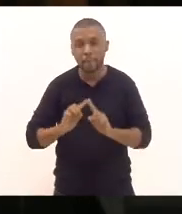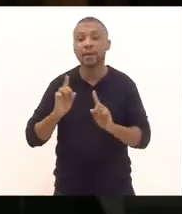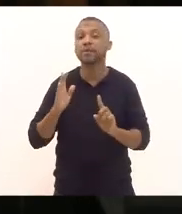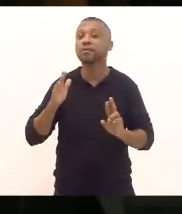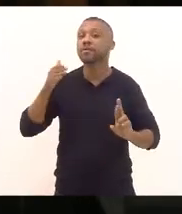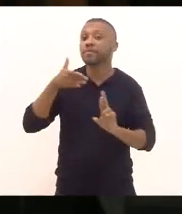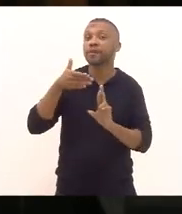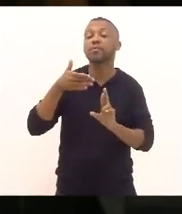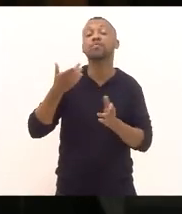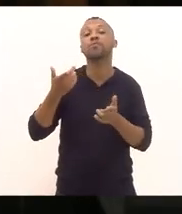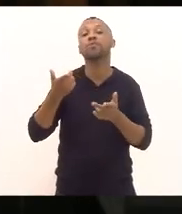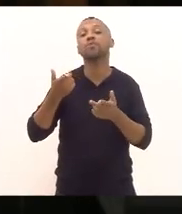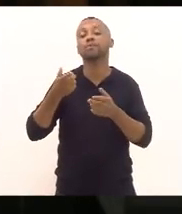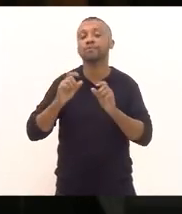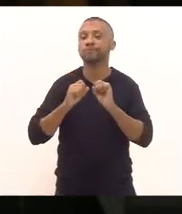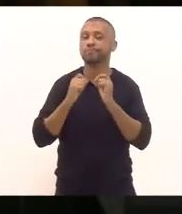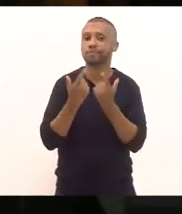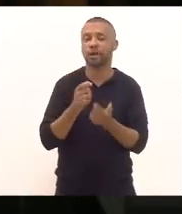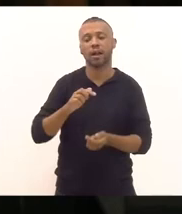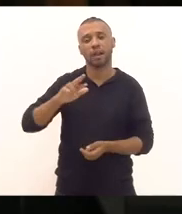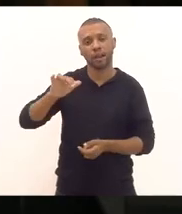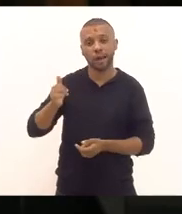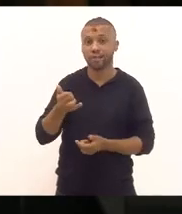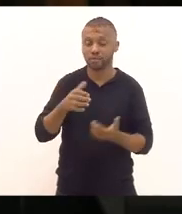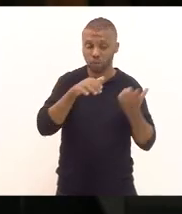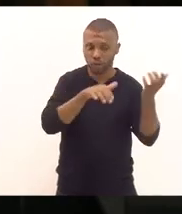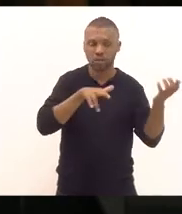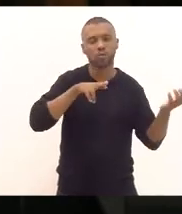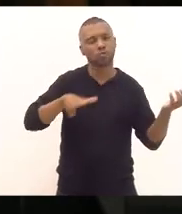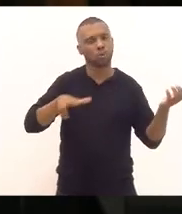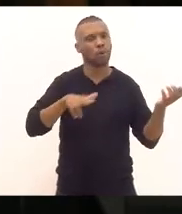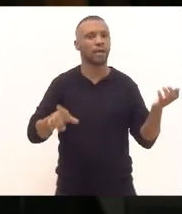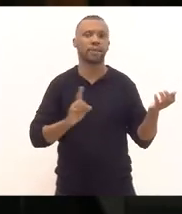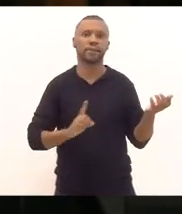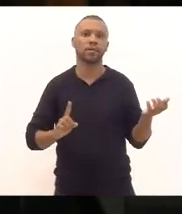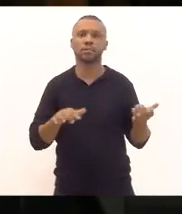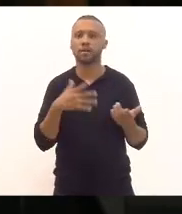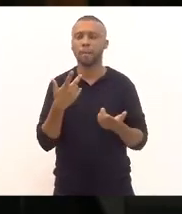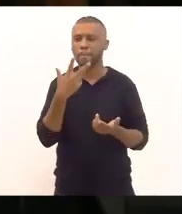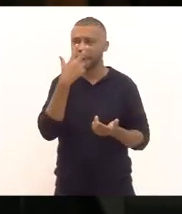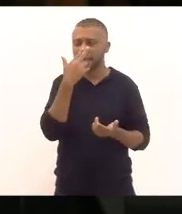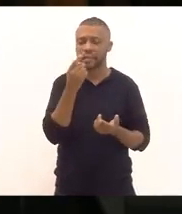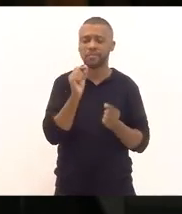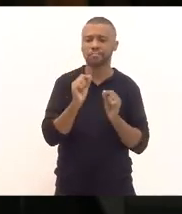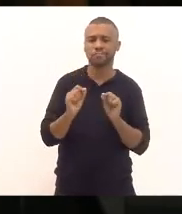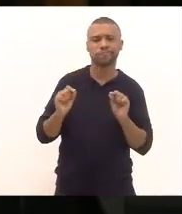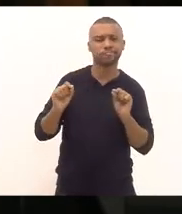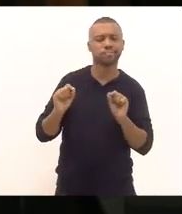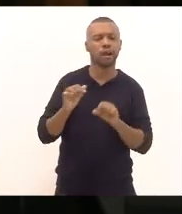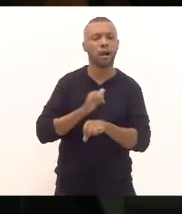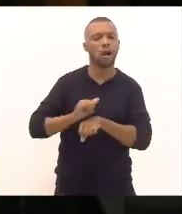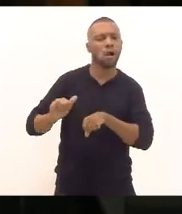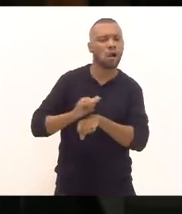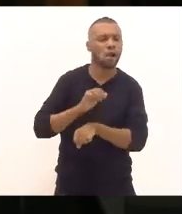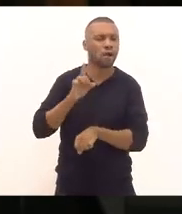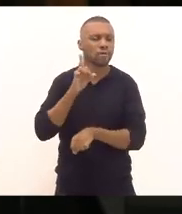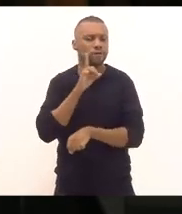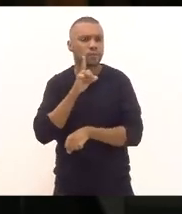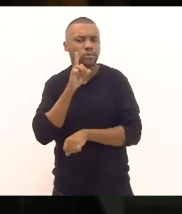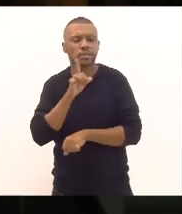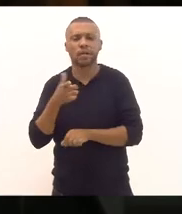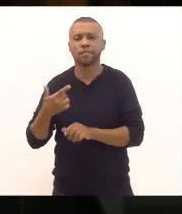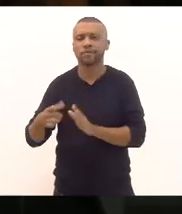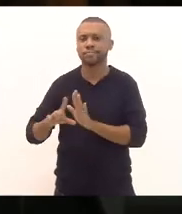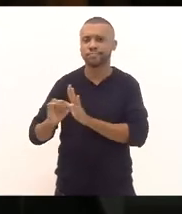dos parlamentos e não do Congresso Nacional então as sutilezas A esperteza é fazer uma legislação